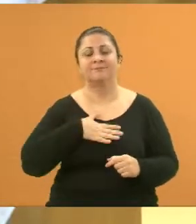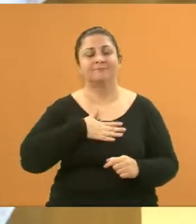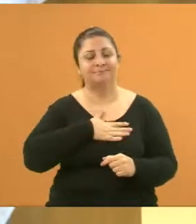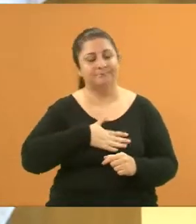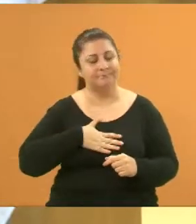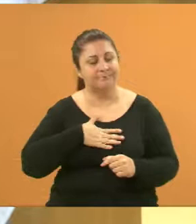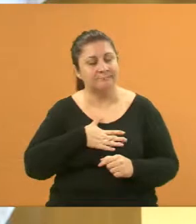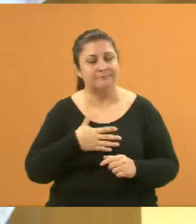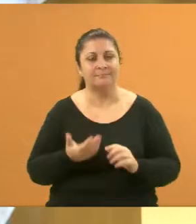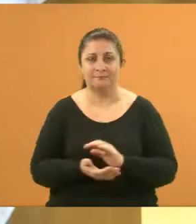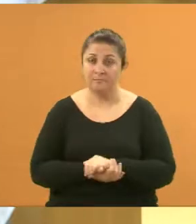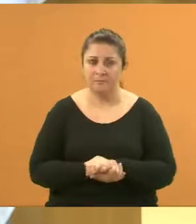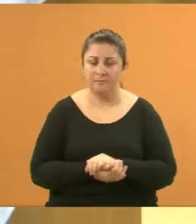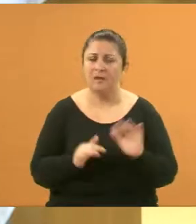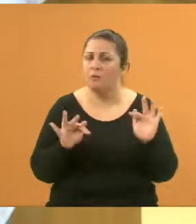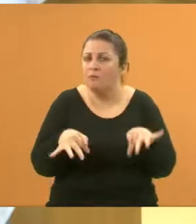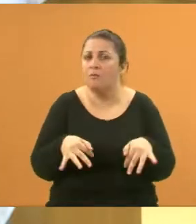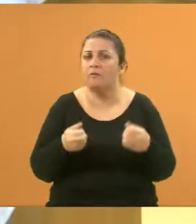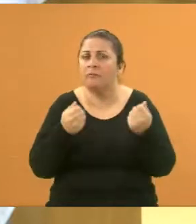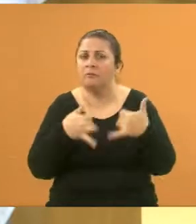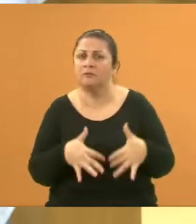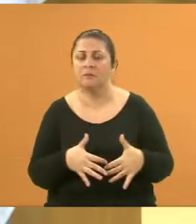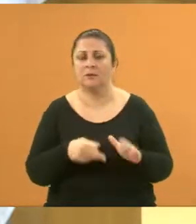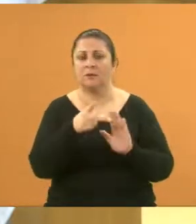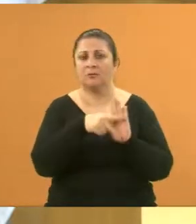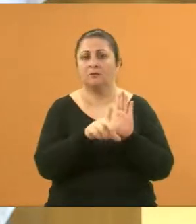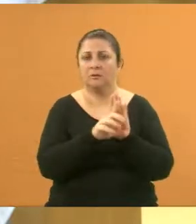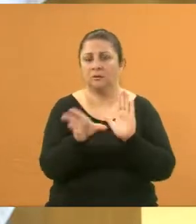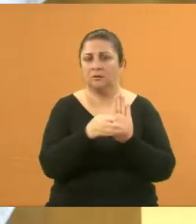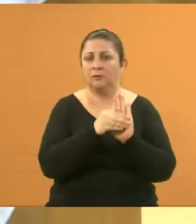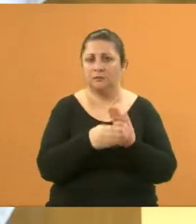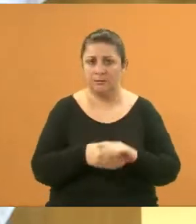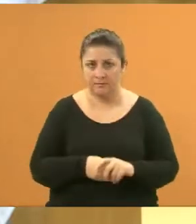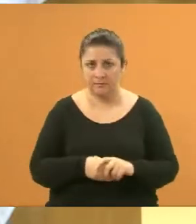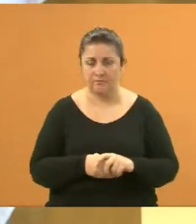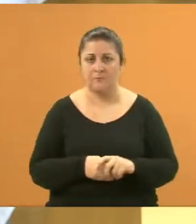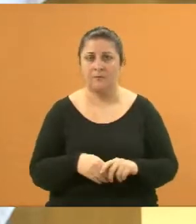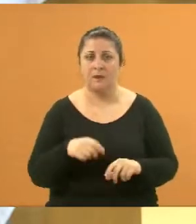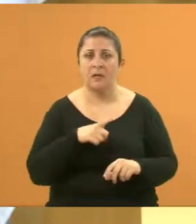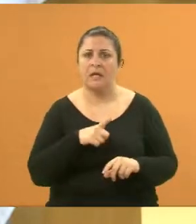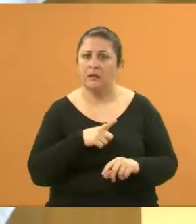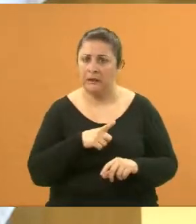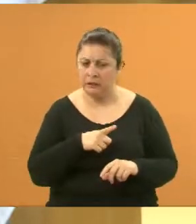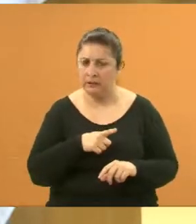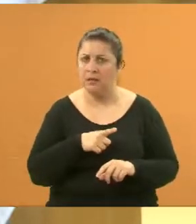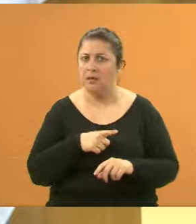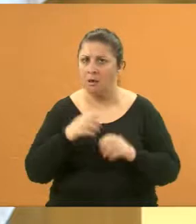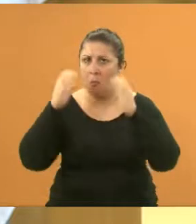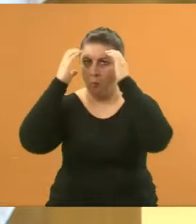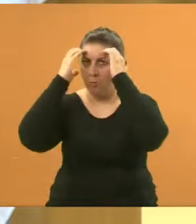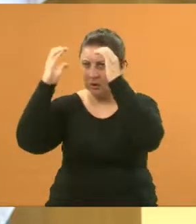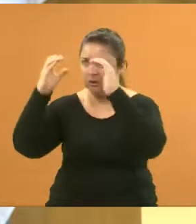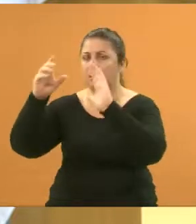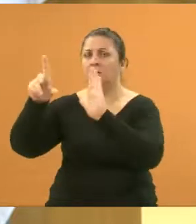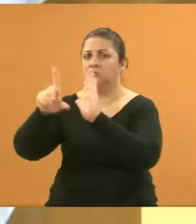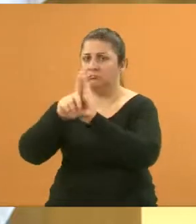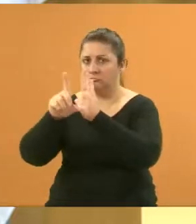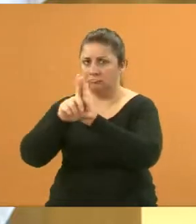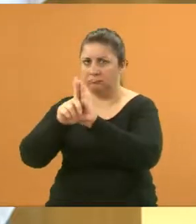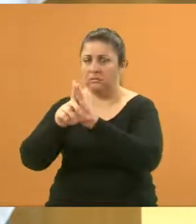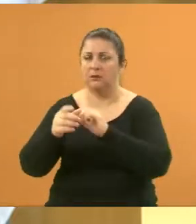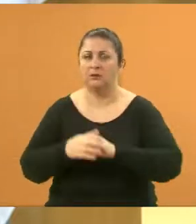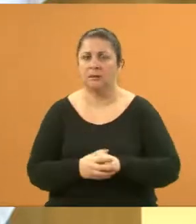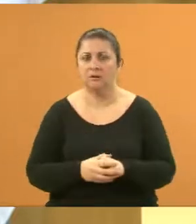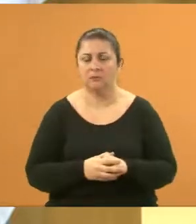agradável. Por fim, ressalta-se que este projeto de lei complementar possui sólido escopo legal, conforme dispõe o inciso